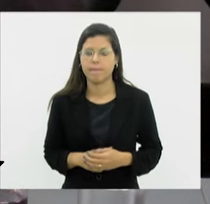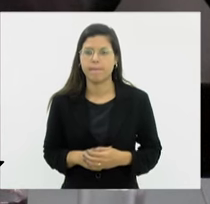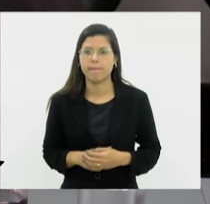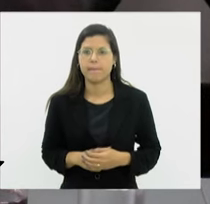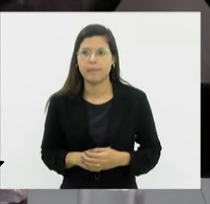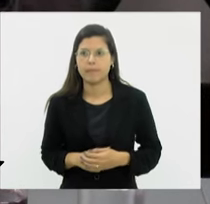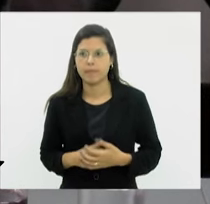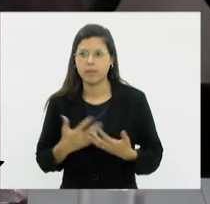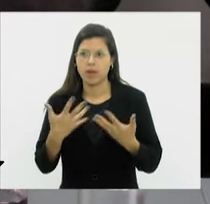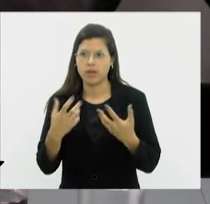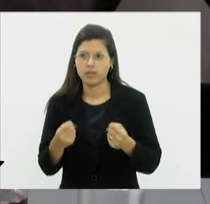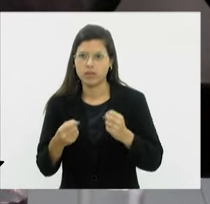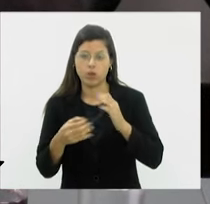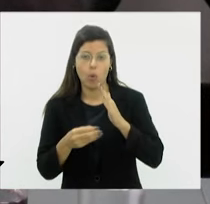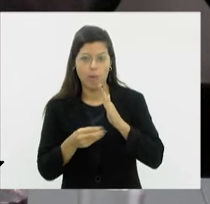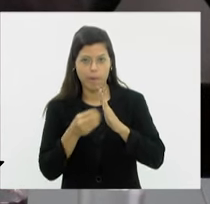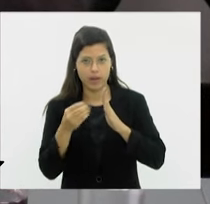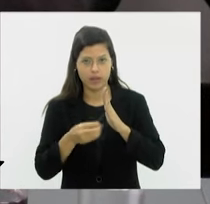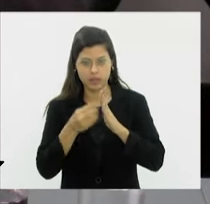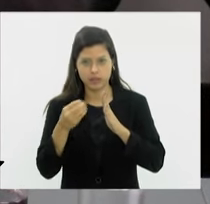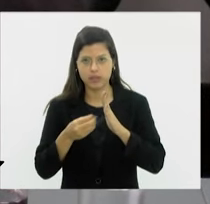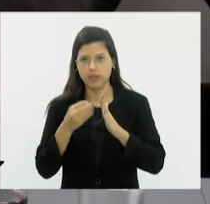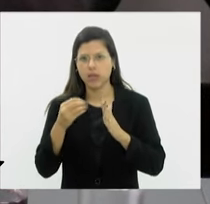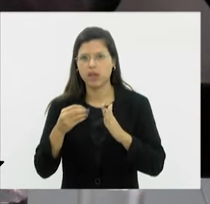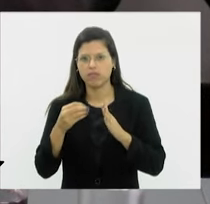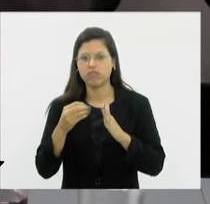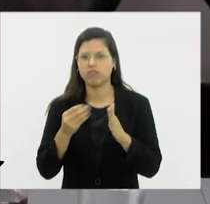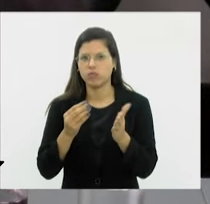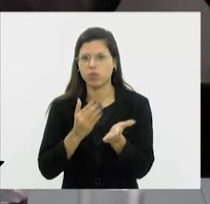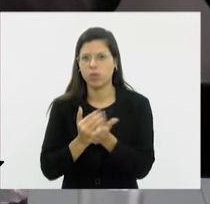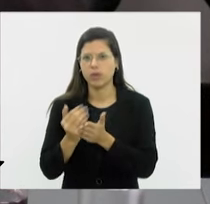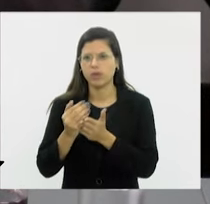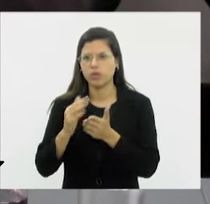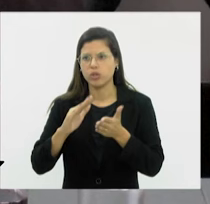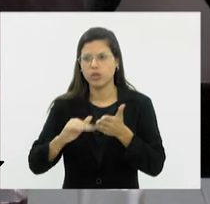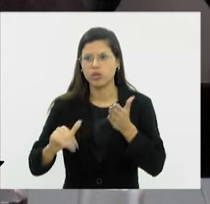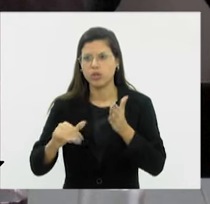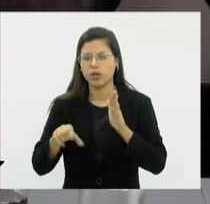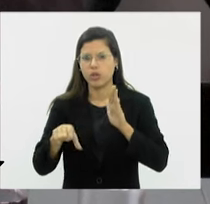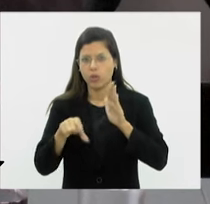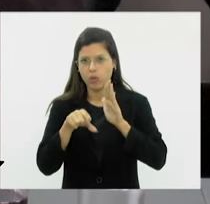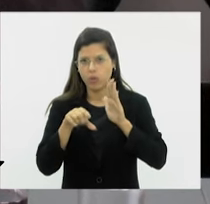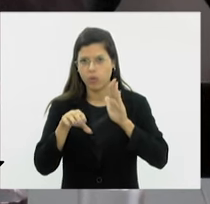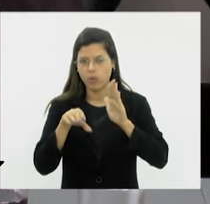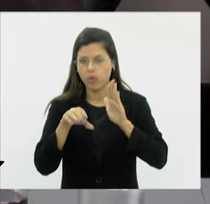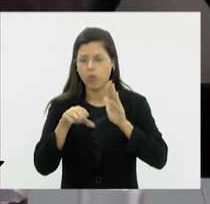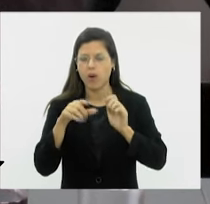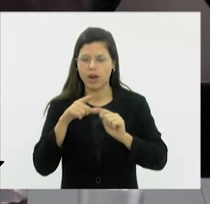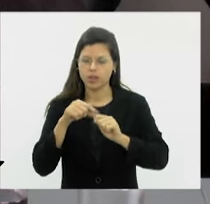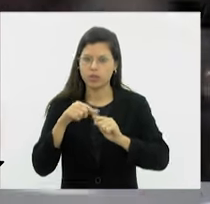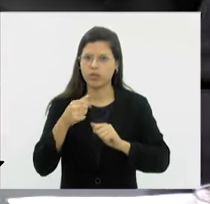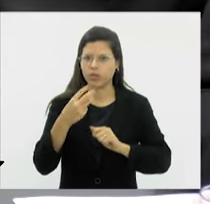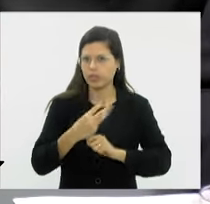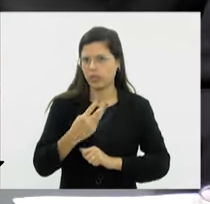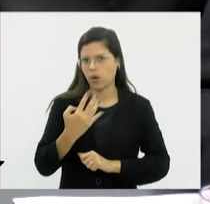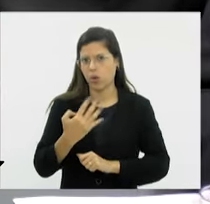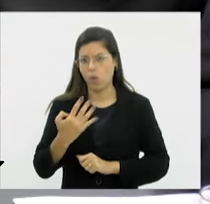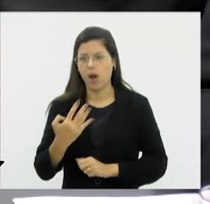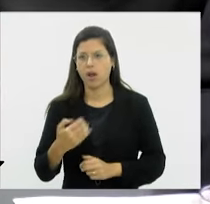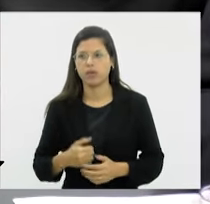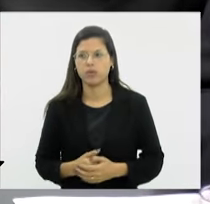acata o seu parecer original, suprimindo os parágrafos os artigos 3º e 4º,